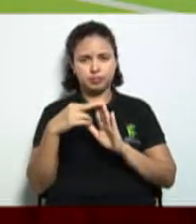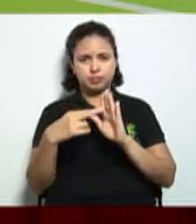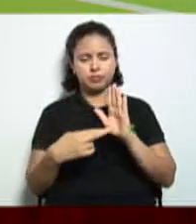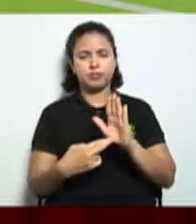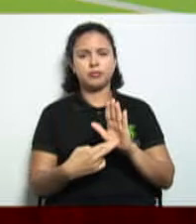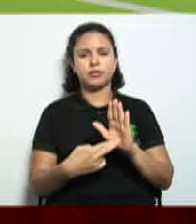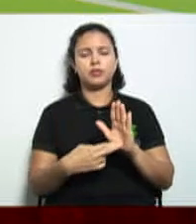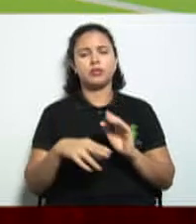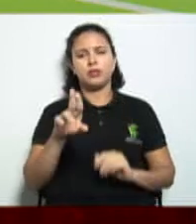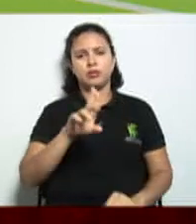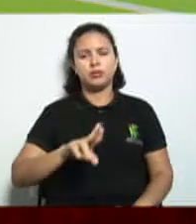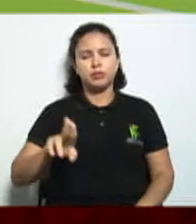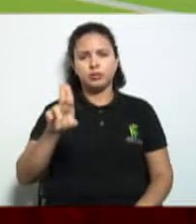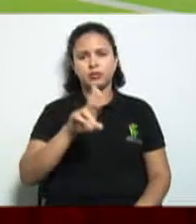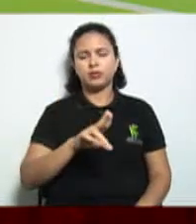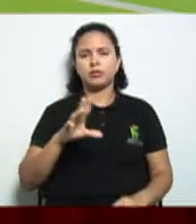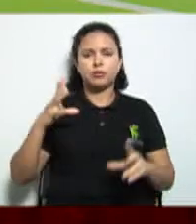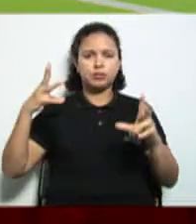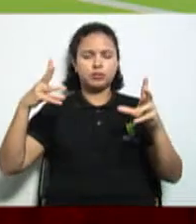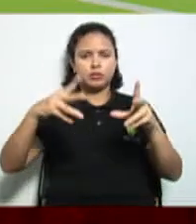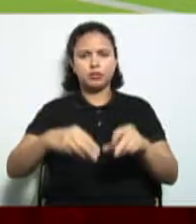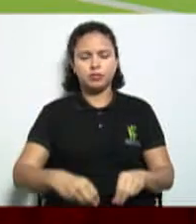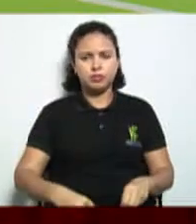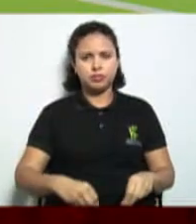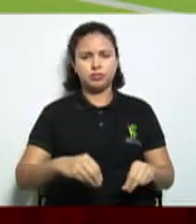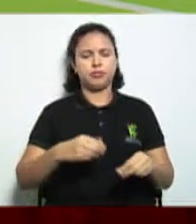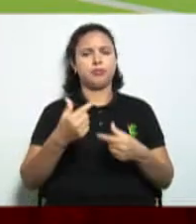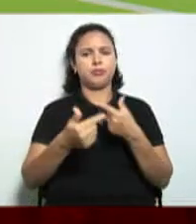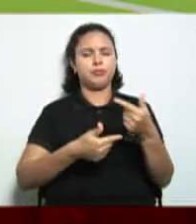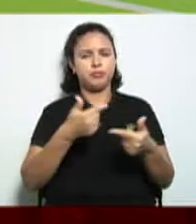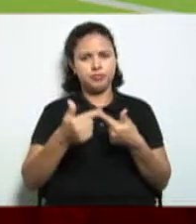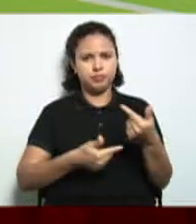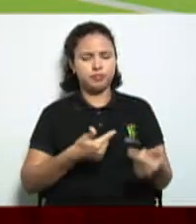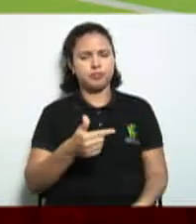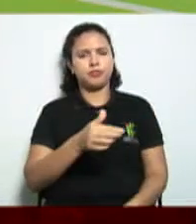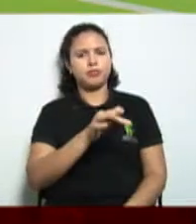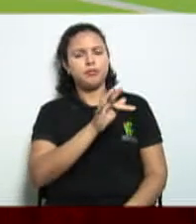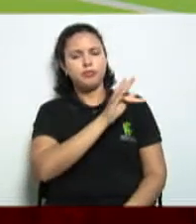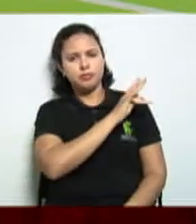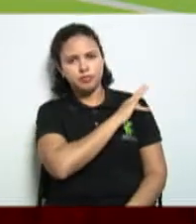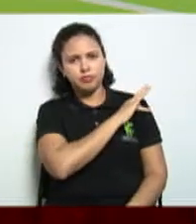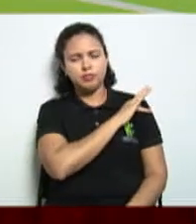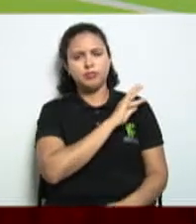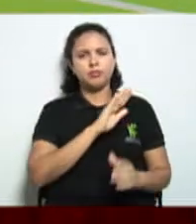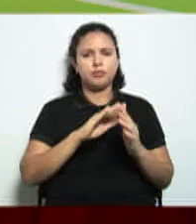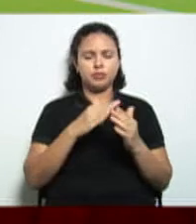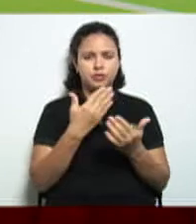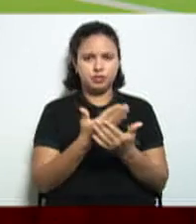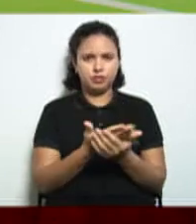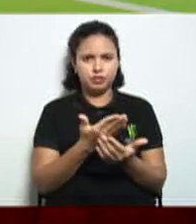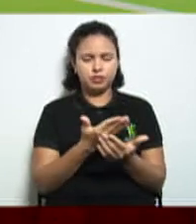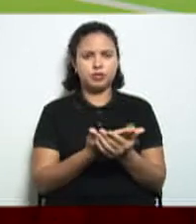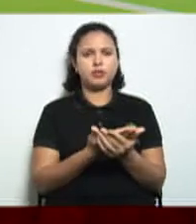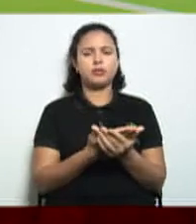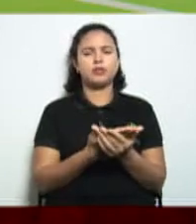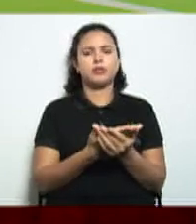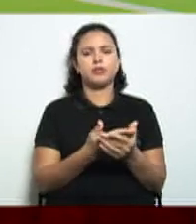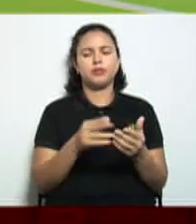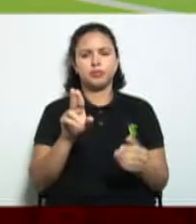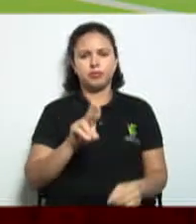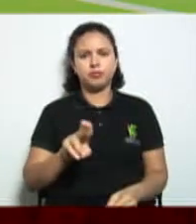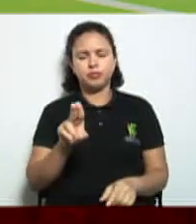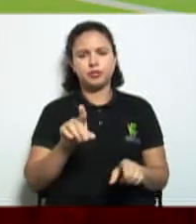vai utilizar em praticamente todos os nossos trabalhos acadêmicos, todos os trabalhos de escola, a gente vai usar. E